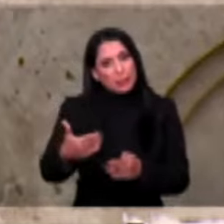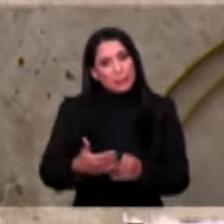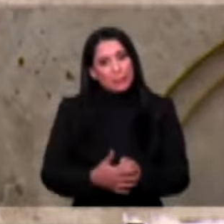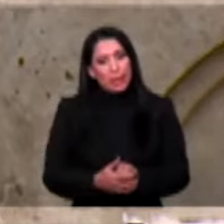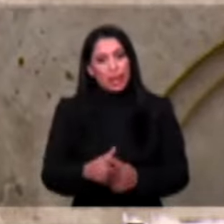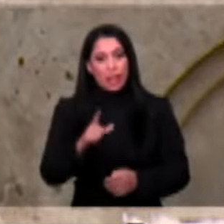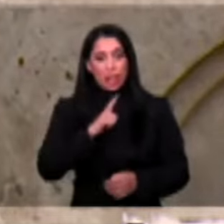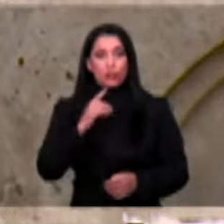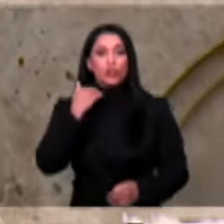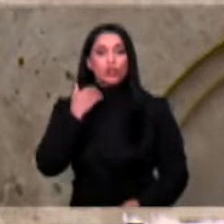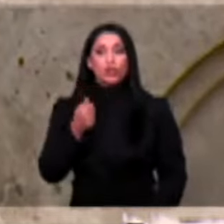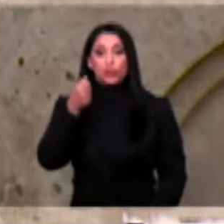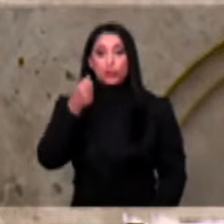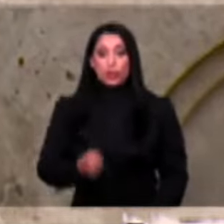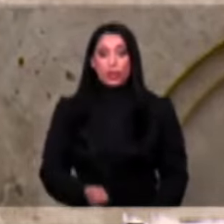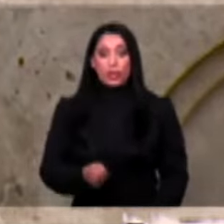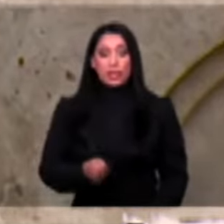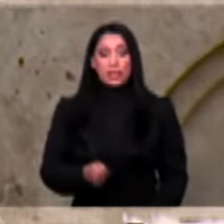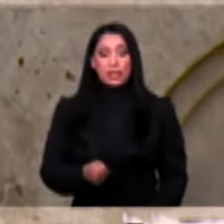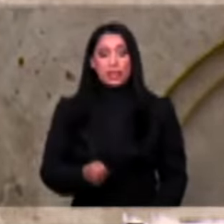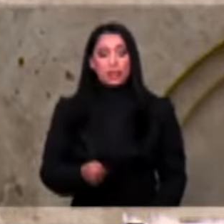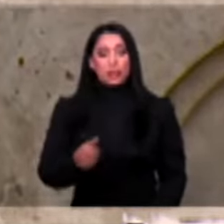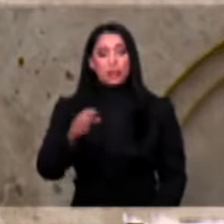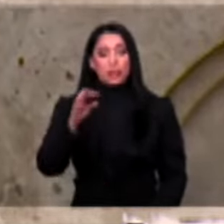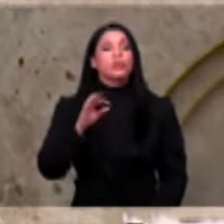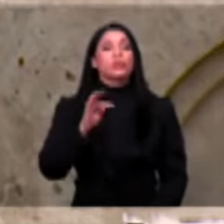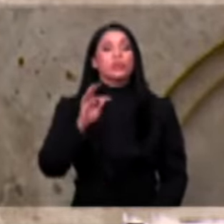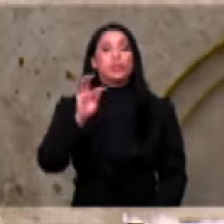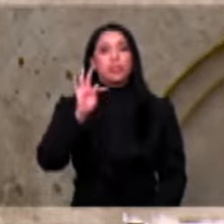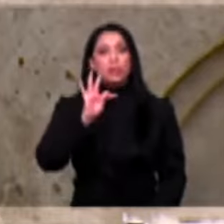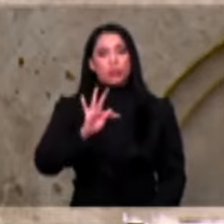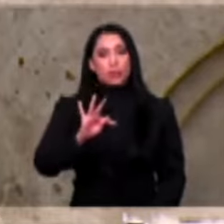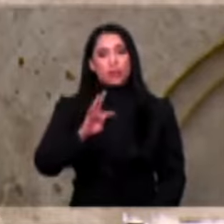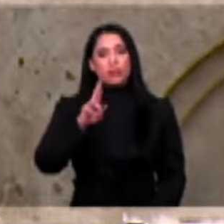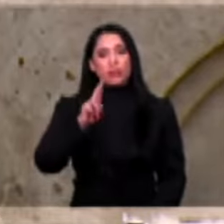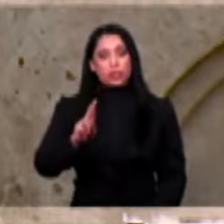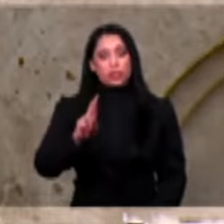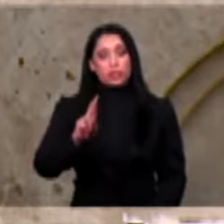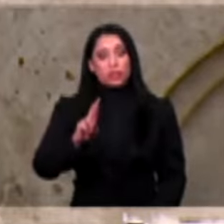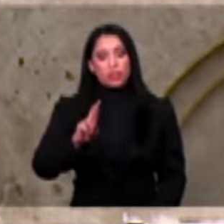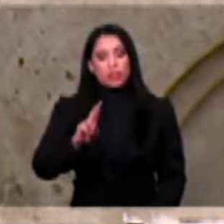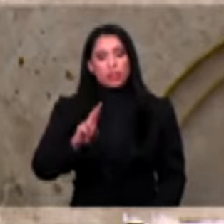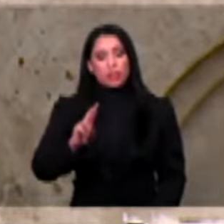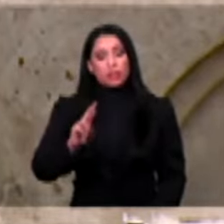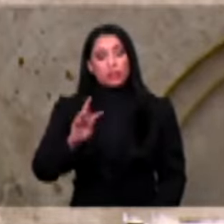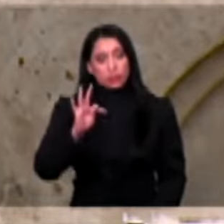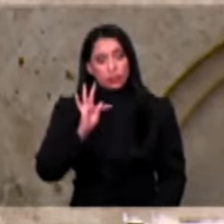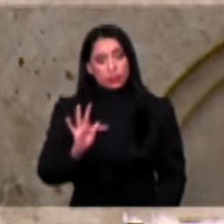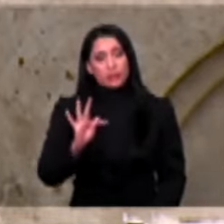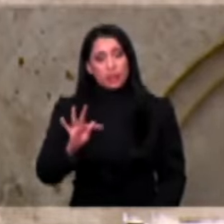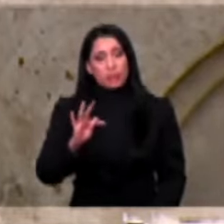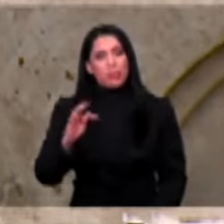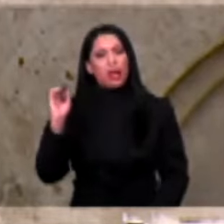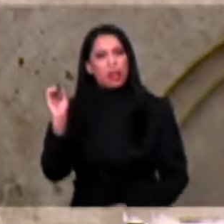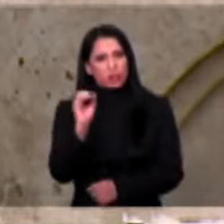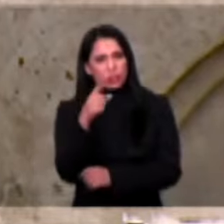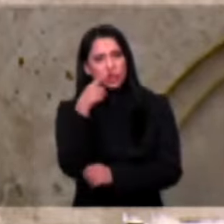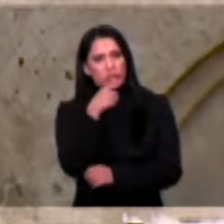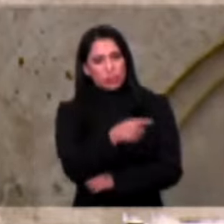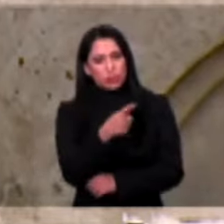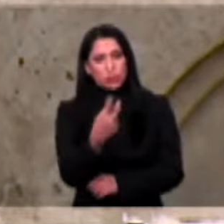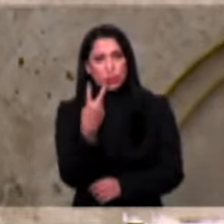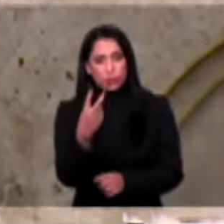fui juíza do Tribunal Regional do Trabalho Gaúcho, que vinha presidir após um biênio de atuação